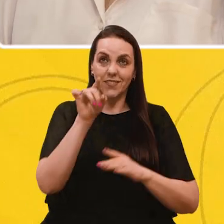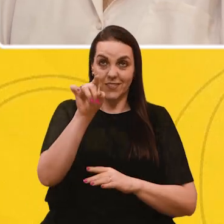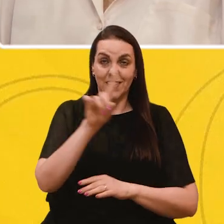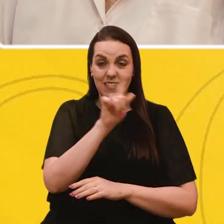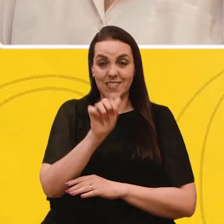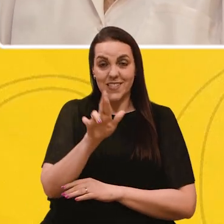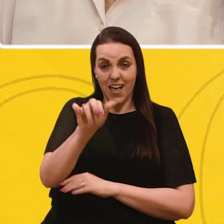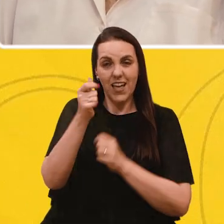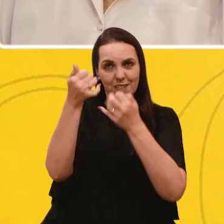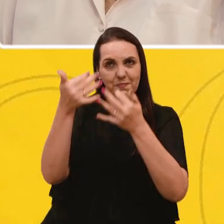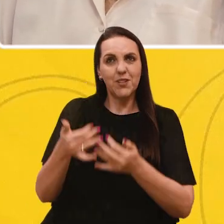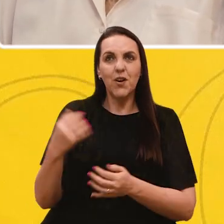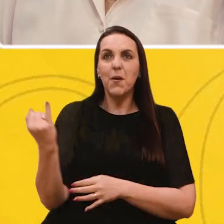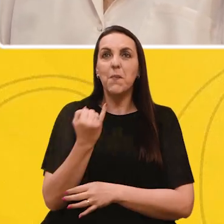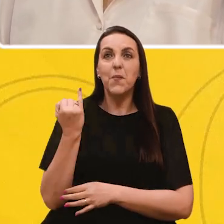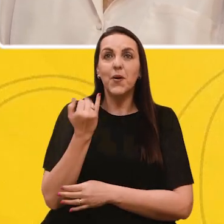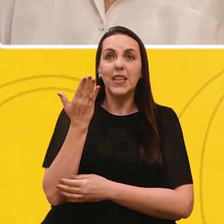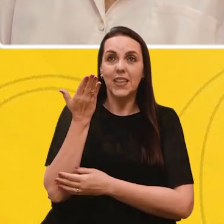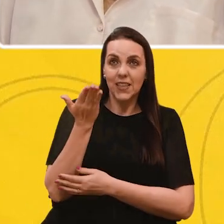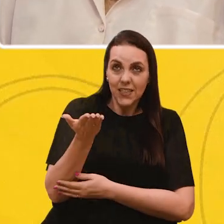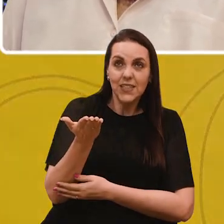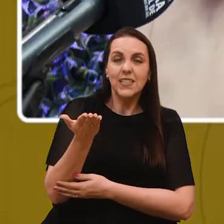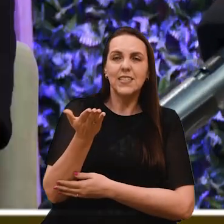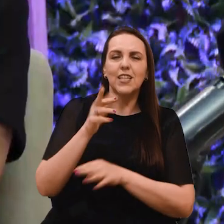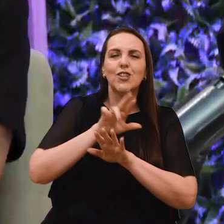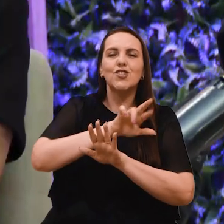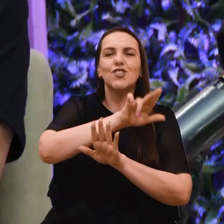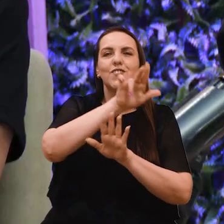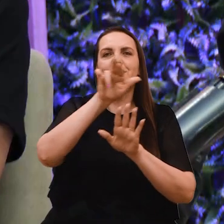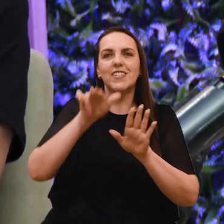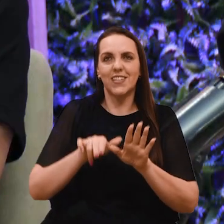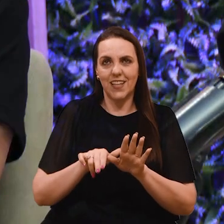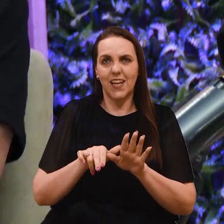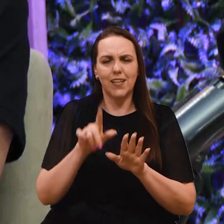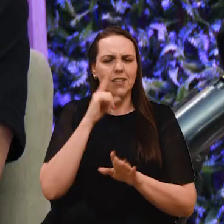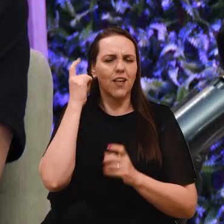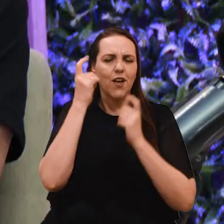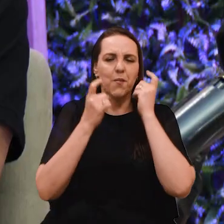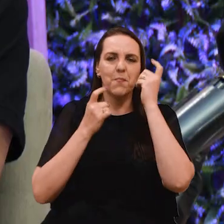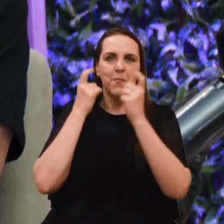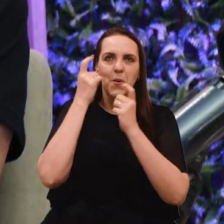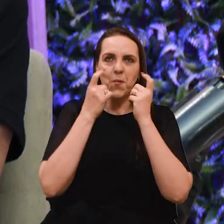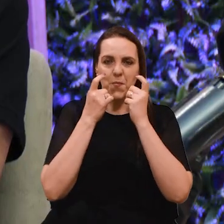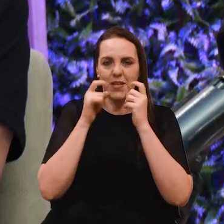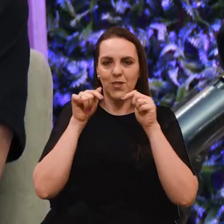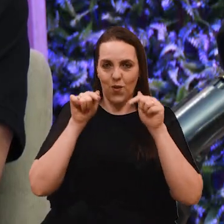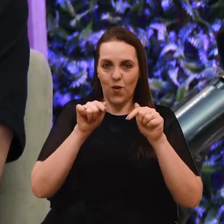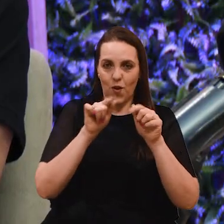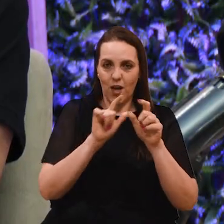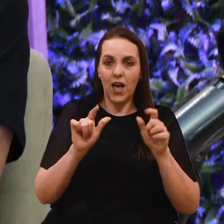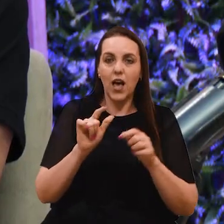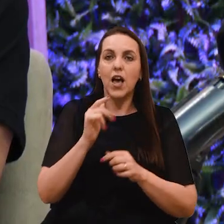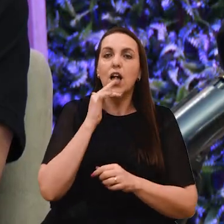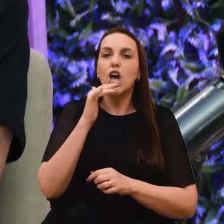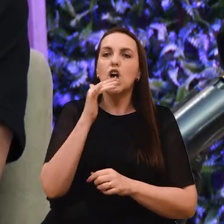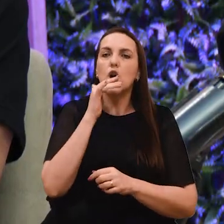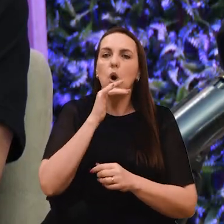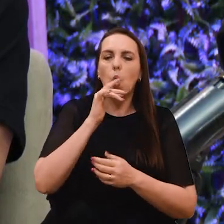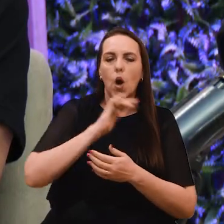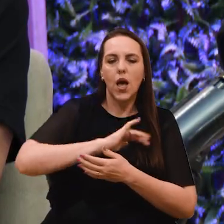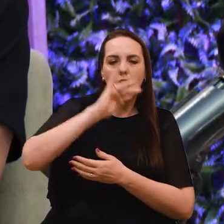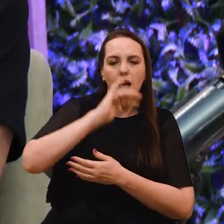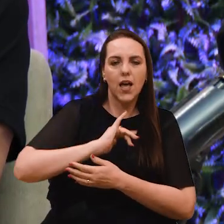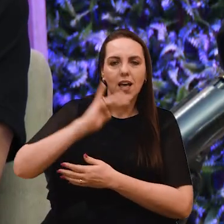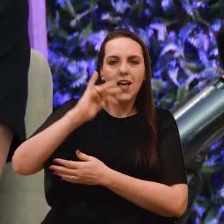a importância da diversidade, que ela teve uma preocupação em colorir de